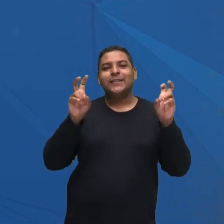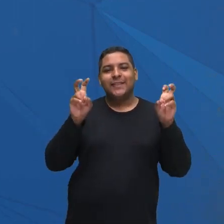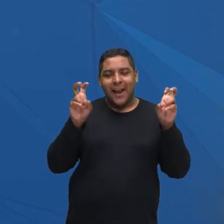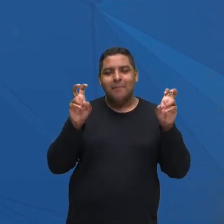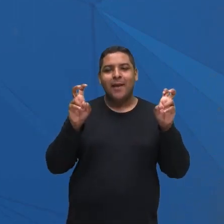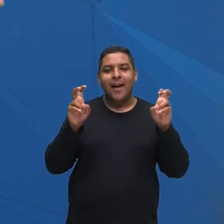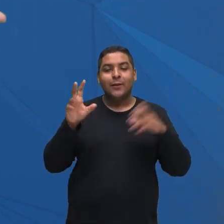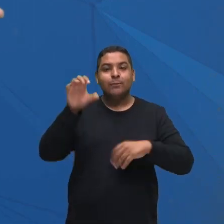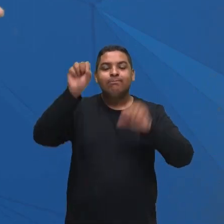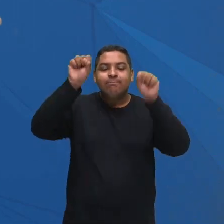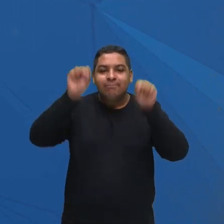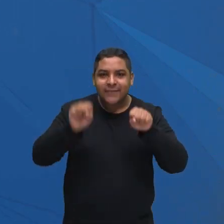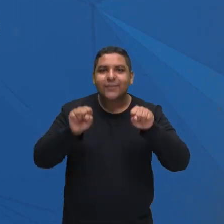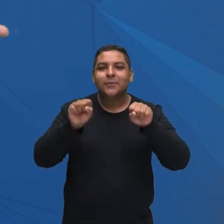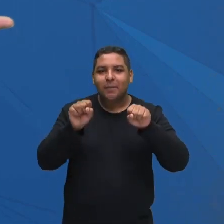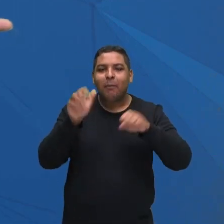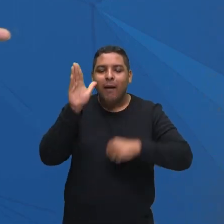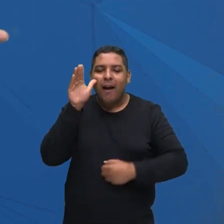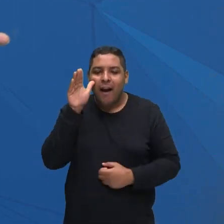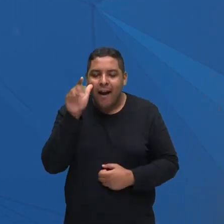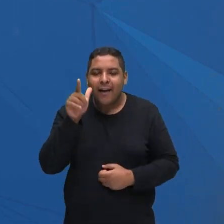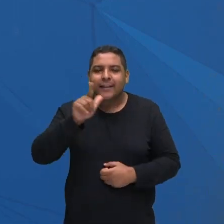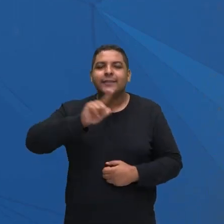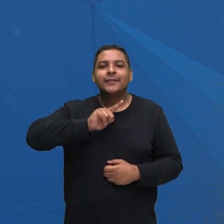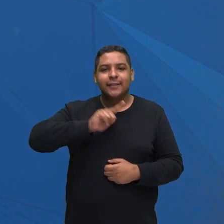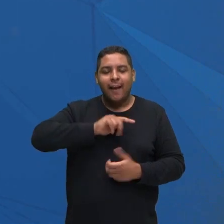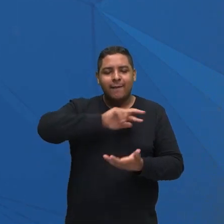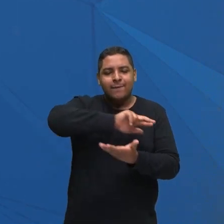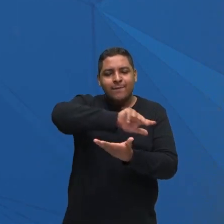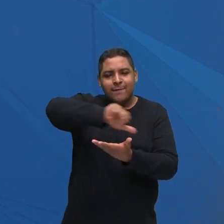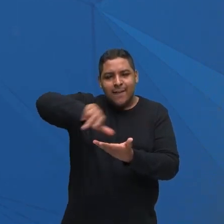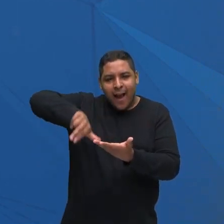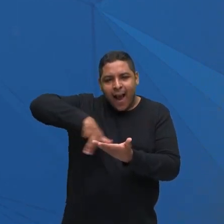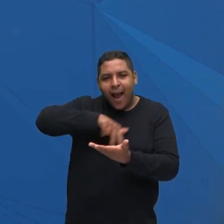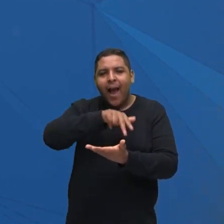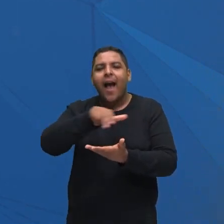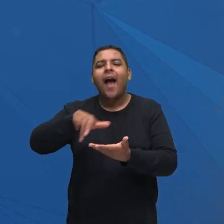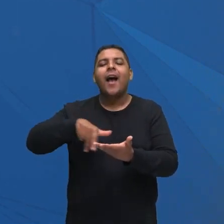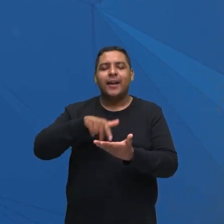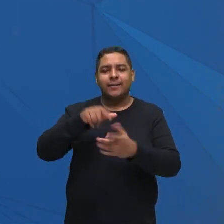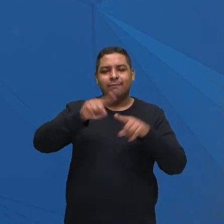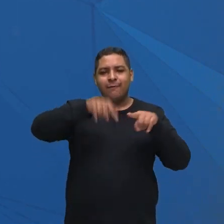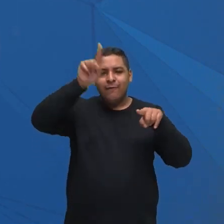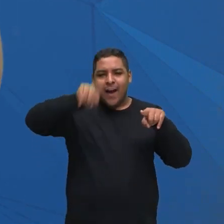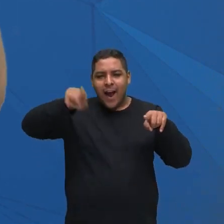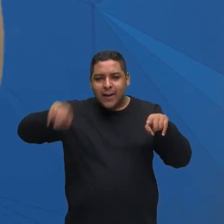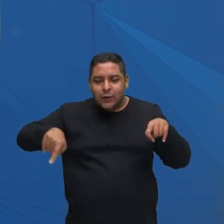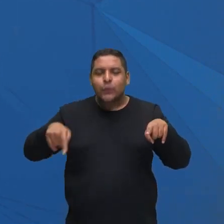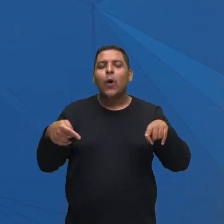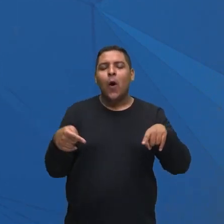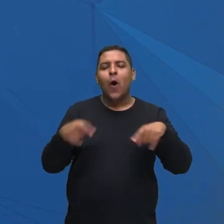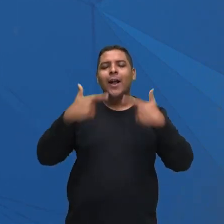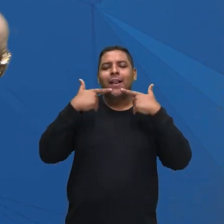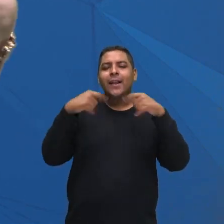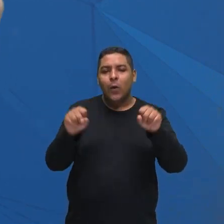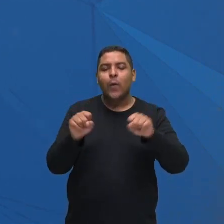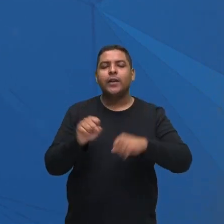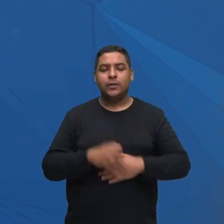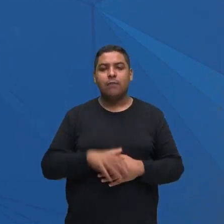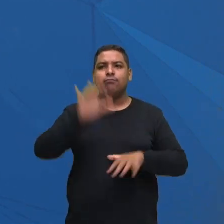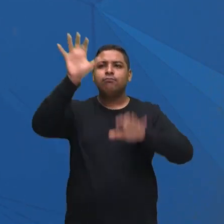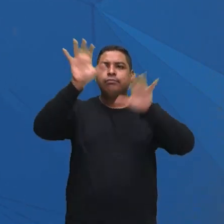essas variações linguísticas que acontecem dentro do idioma, né, de determinada localidade, região, país, que a gente